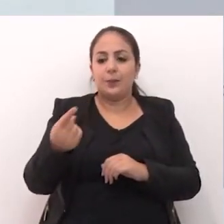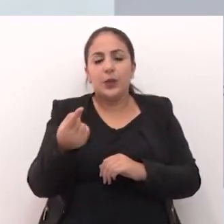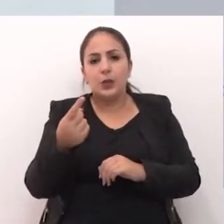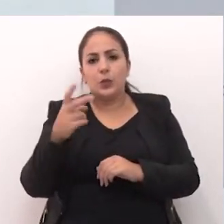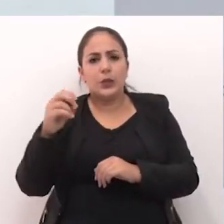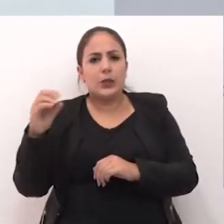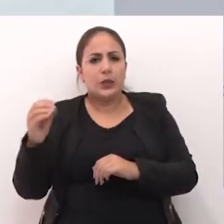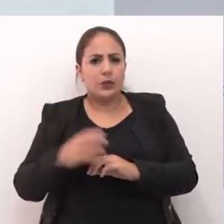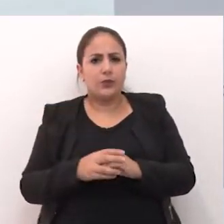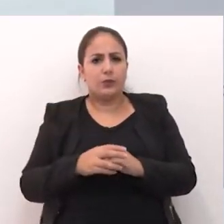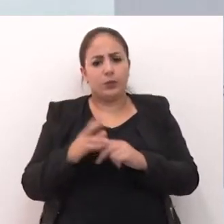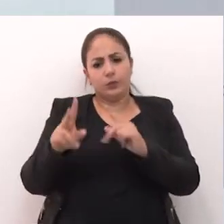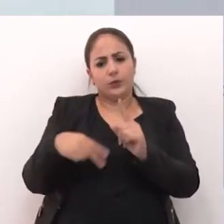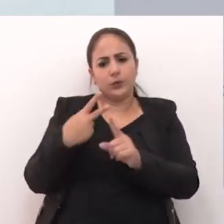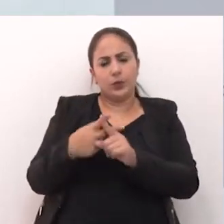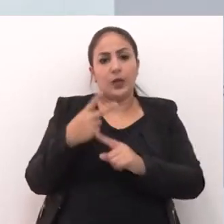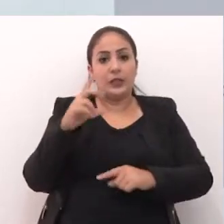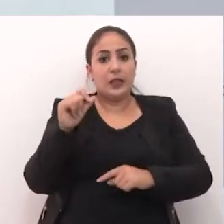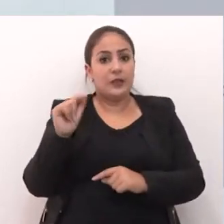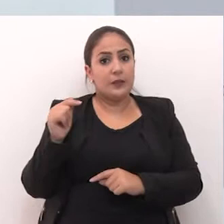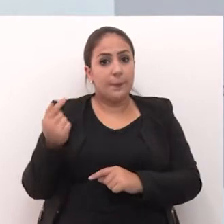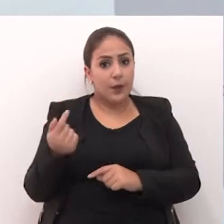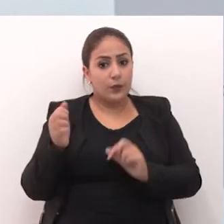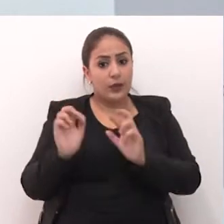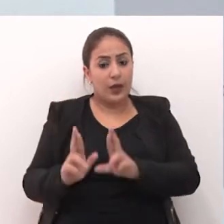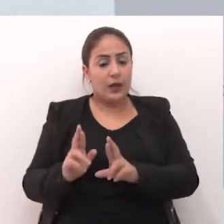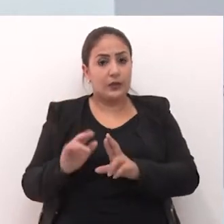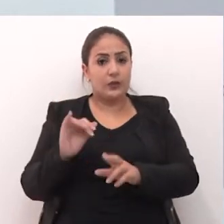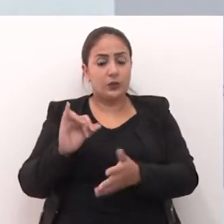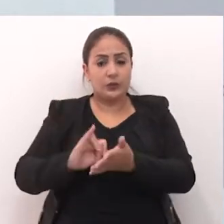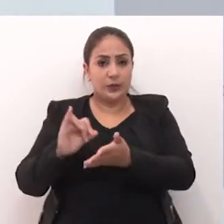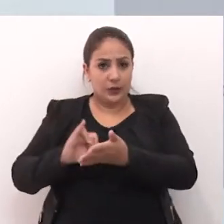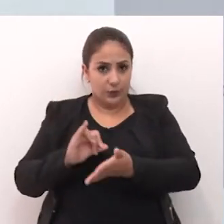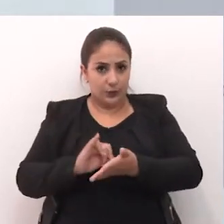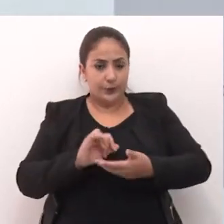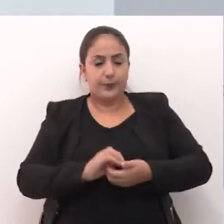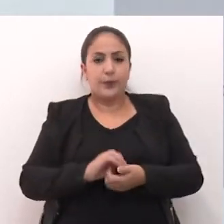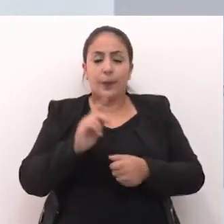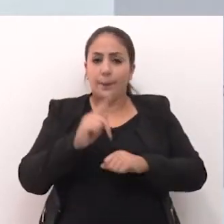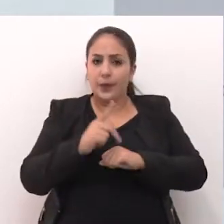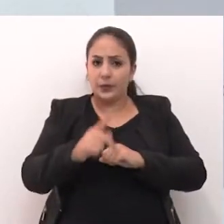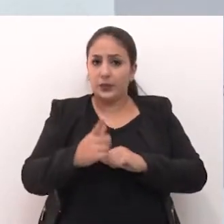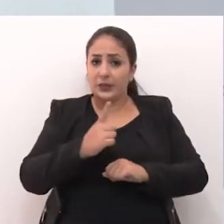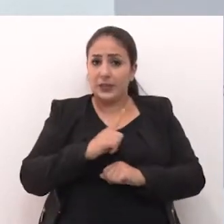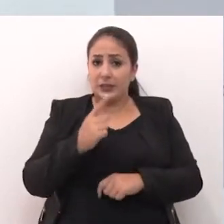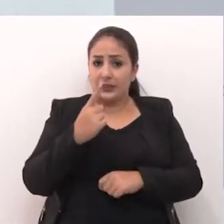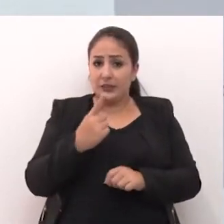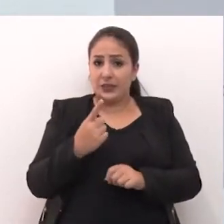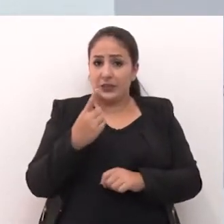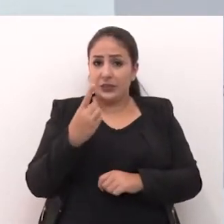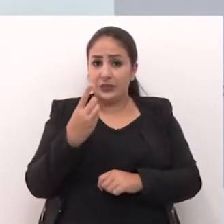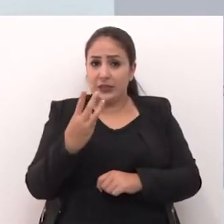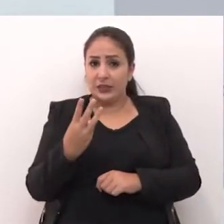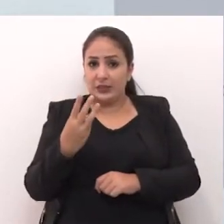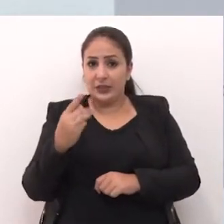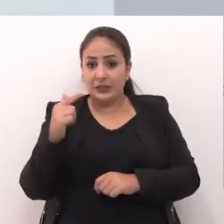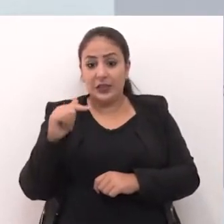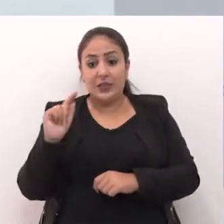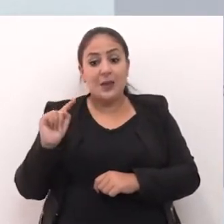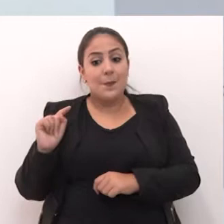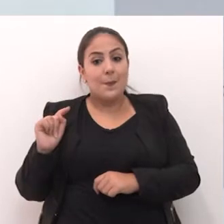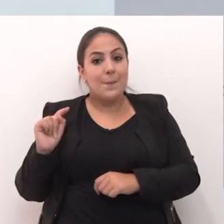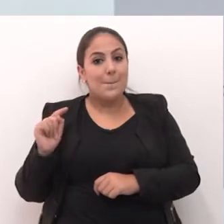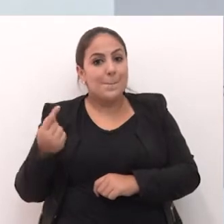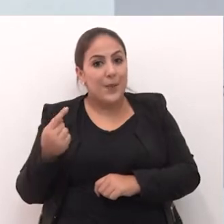vagas. Vamos arredondar para 10.000 vagas de estacionamento na área central, onde tem o estacionamento rotativo. Passo Fundo tem 137.000 veículos